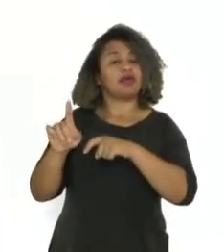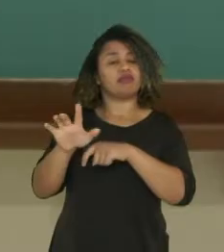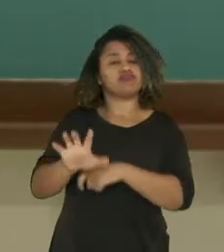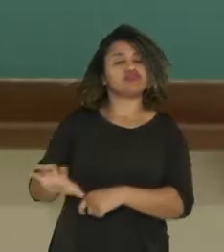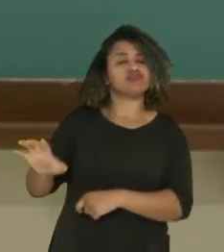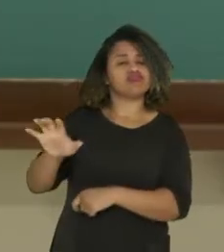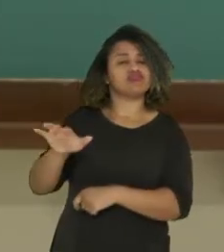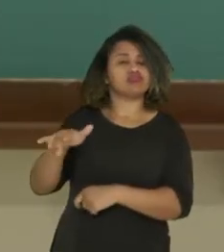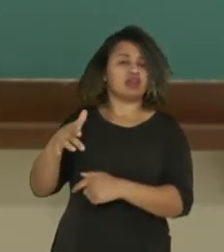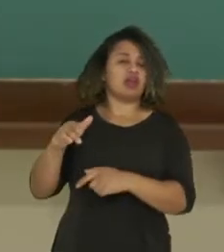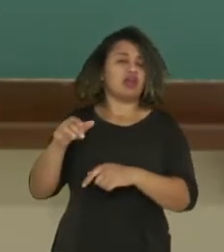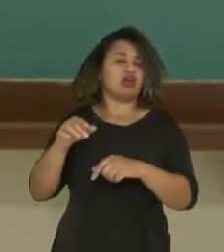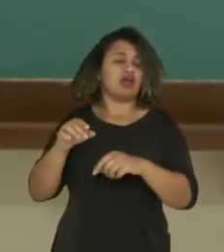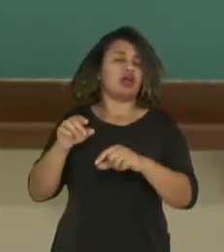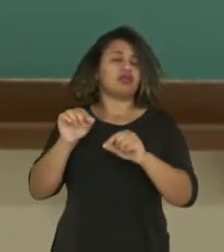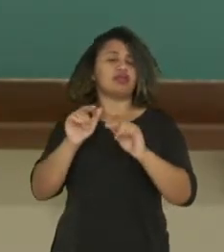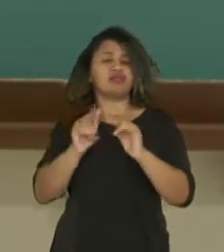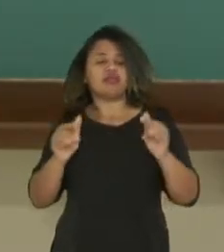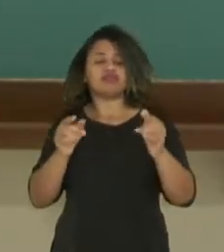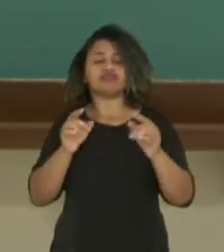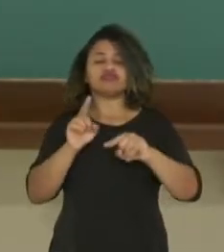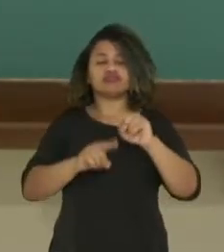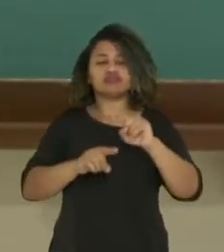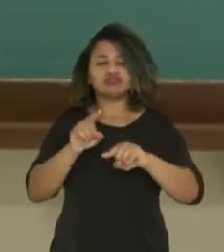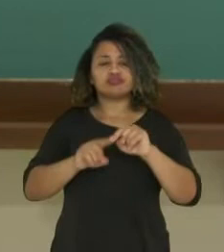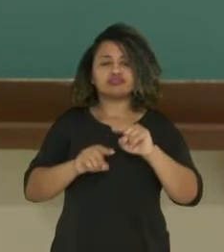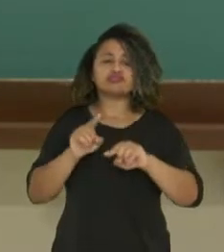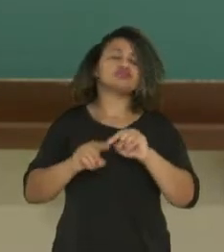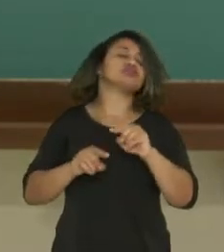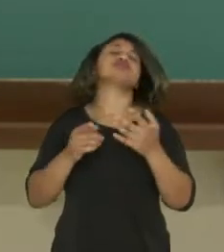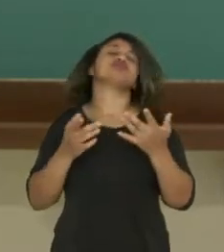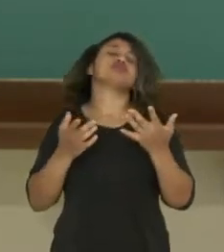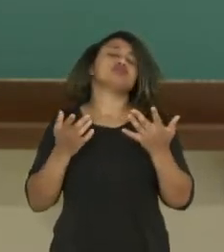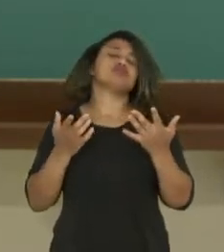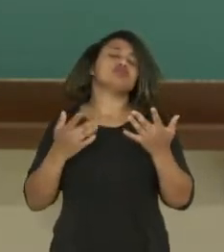feira de produtos, né?